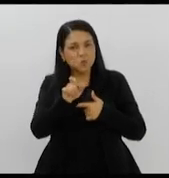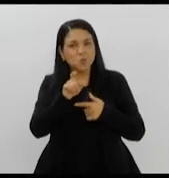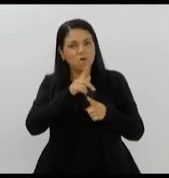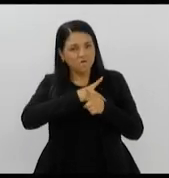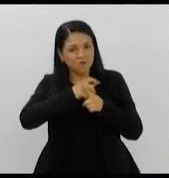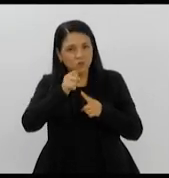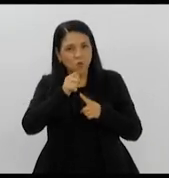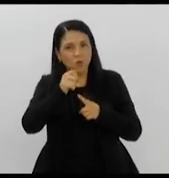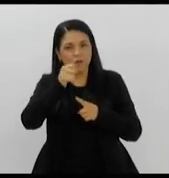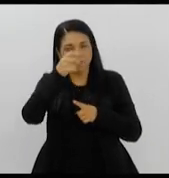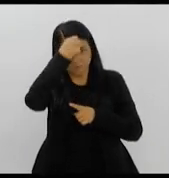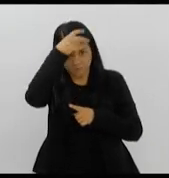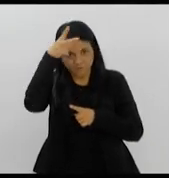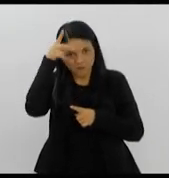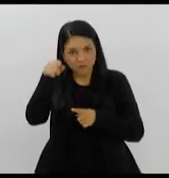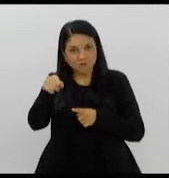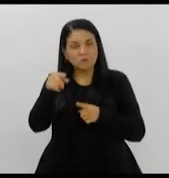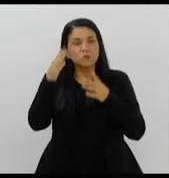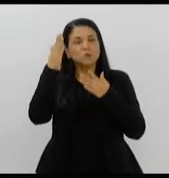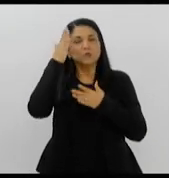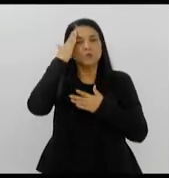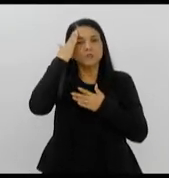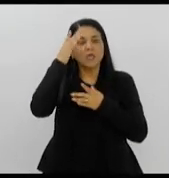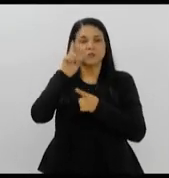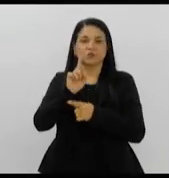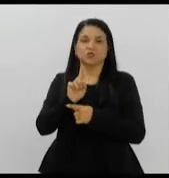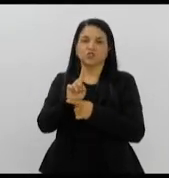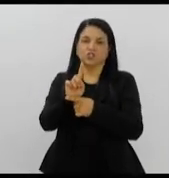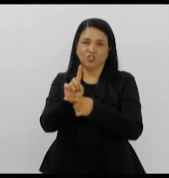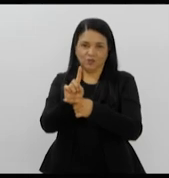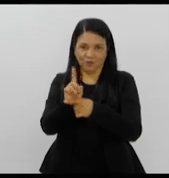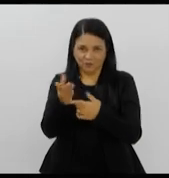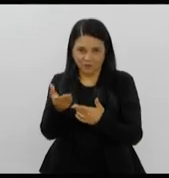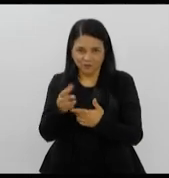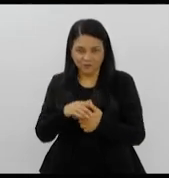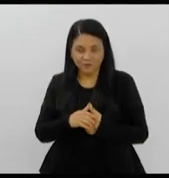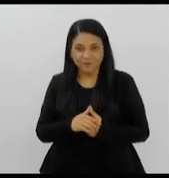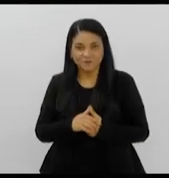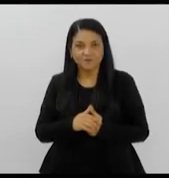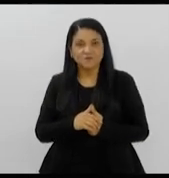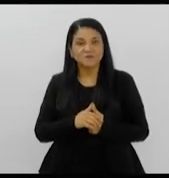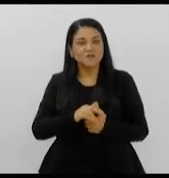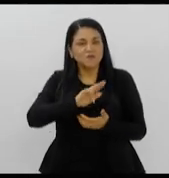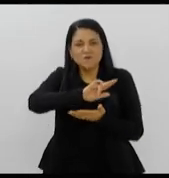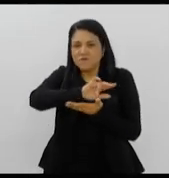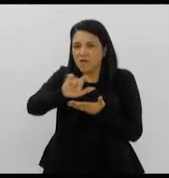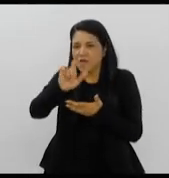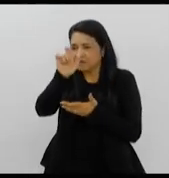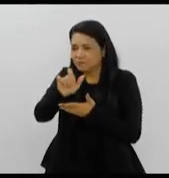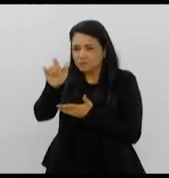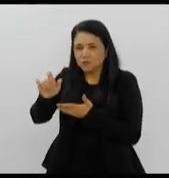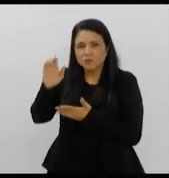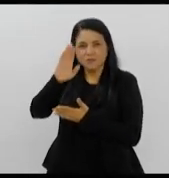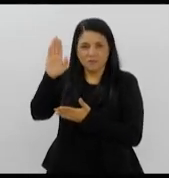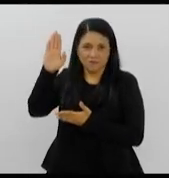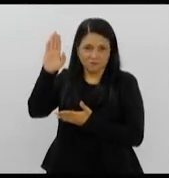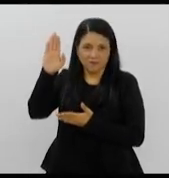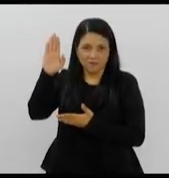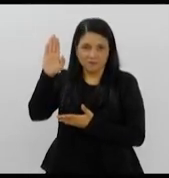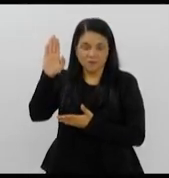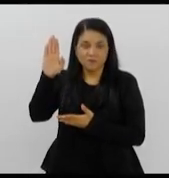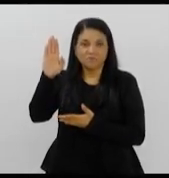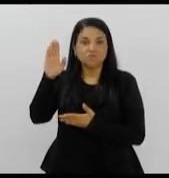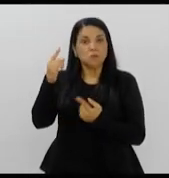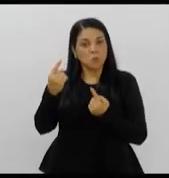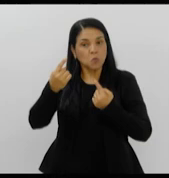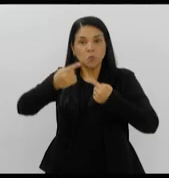vencedor sucesso na sua gestão. E diversos estão aqui, competiram e